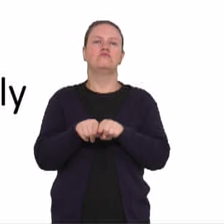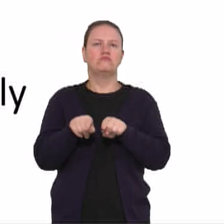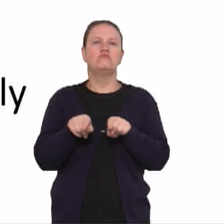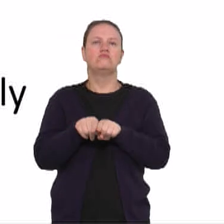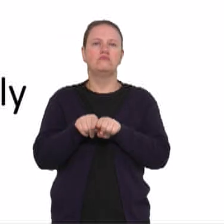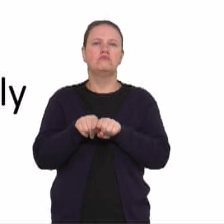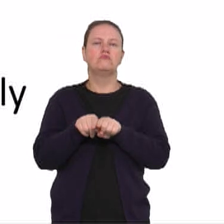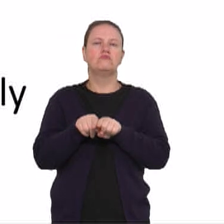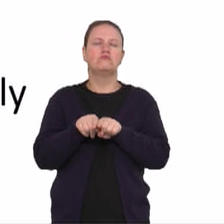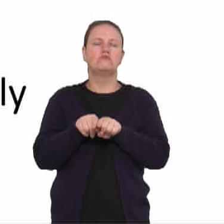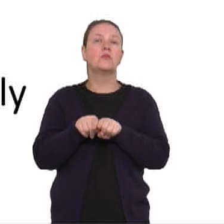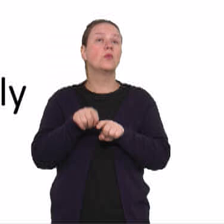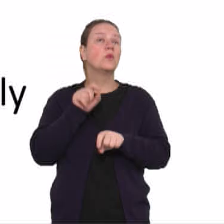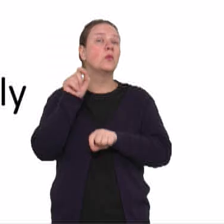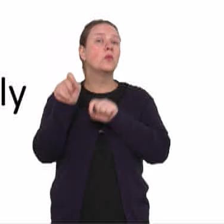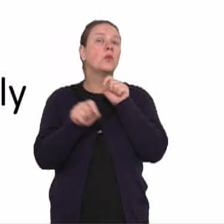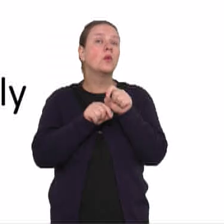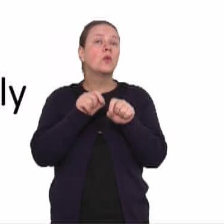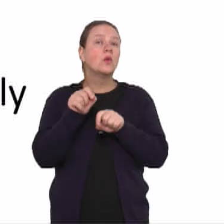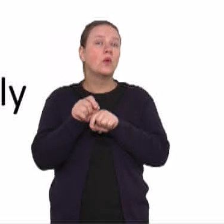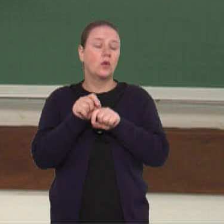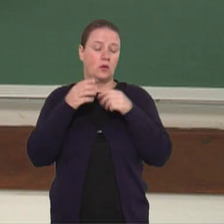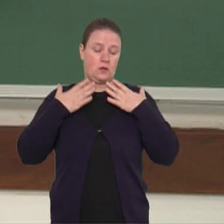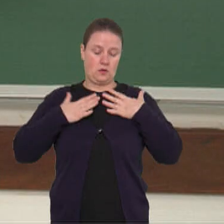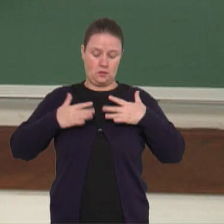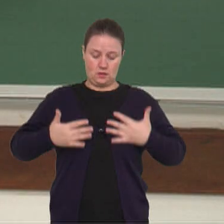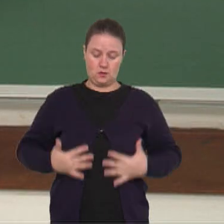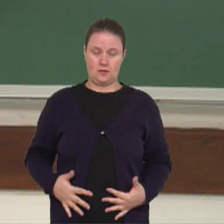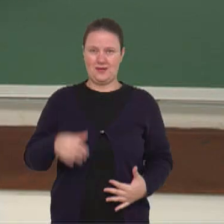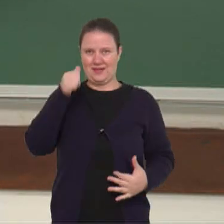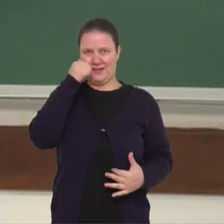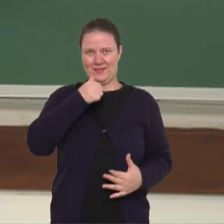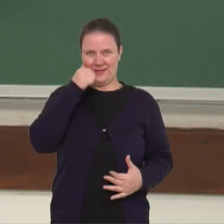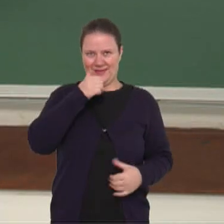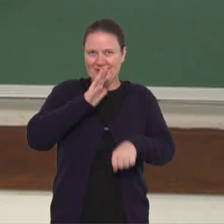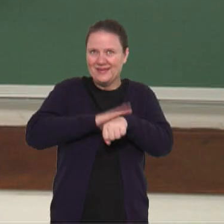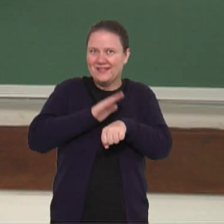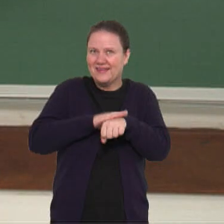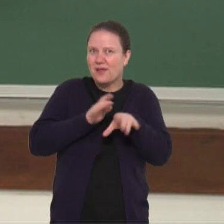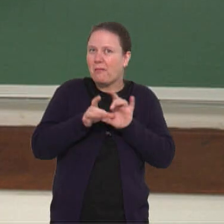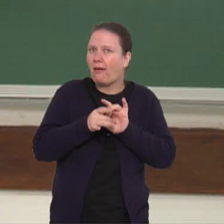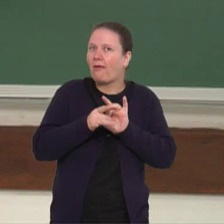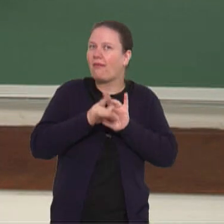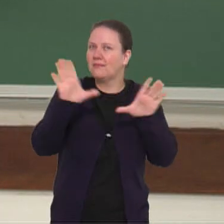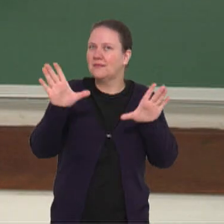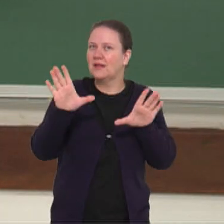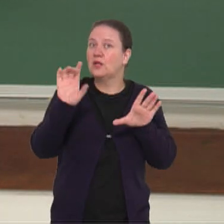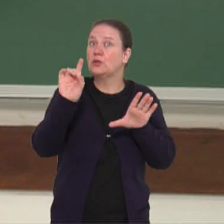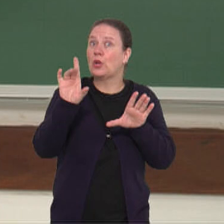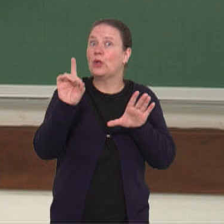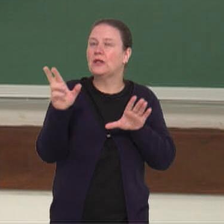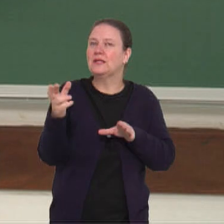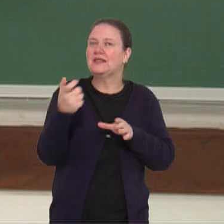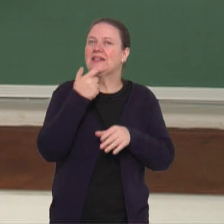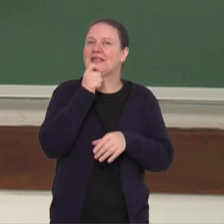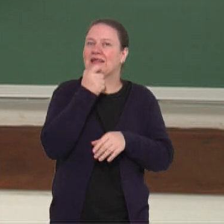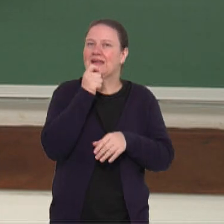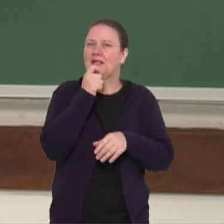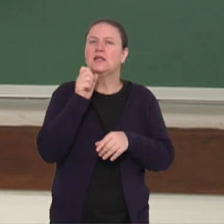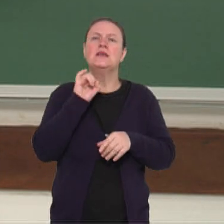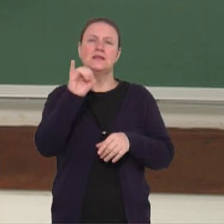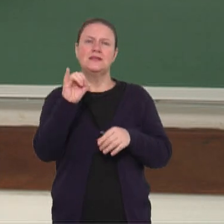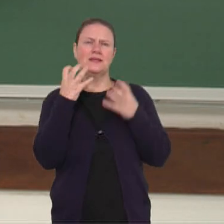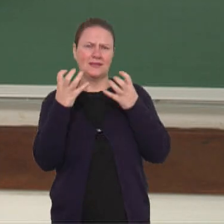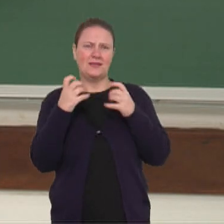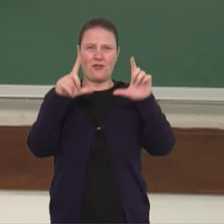butt, que cobre o corpo das mulheres. Vou dar um tempinho para vocês responderem, só que em inglês. Se quiserem fotografar